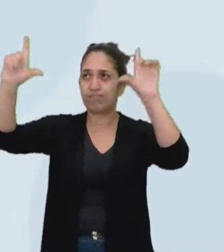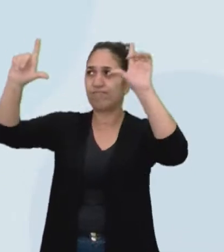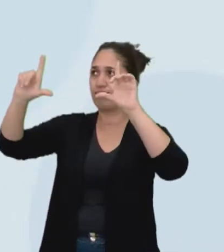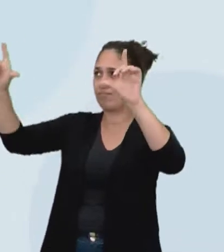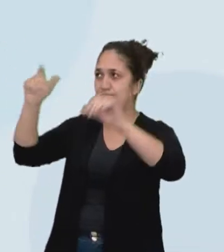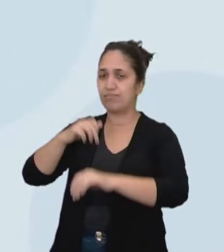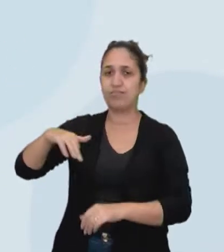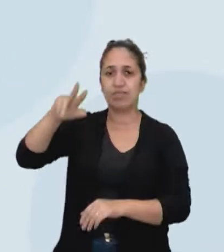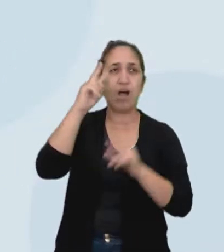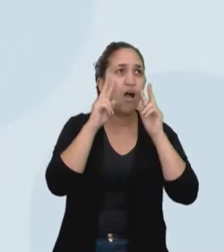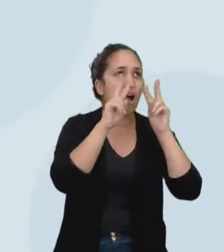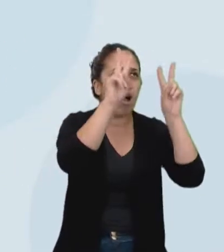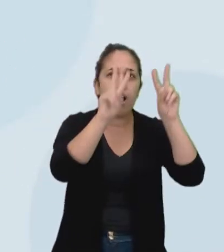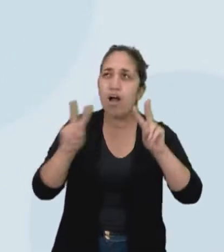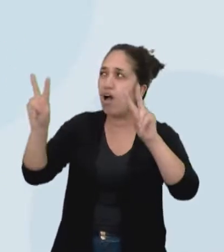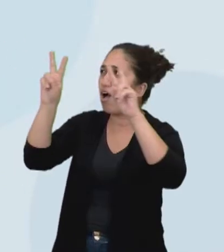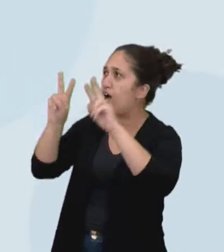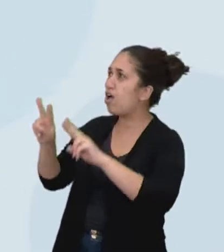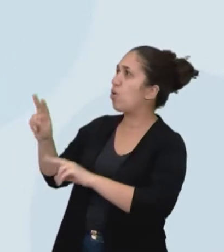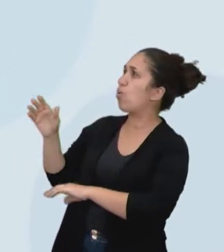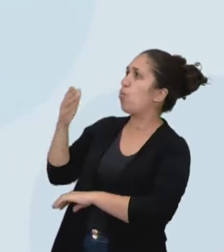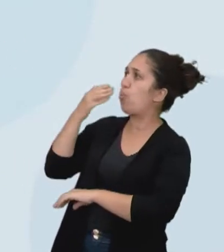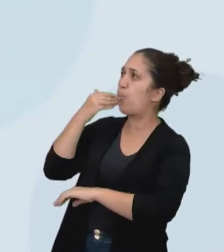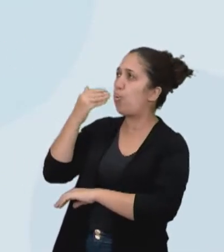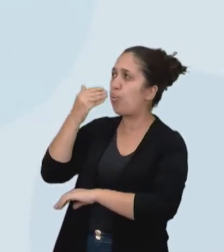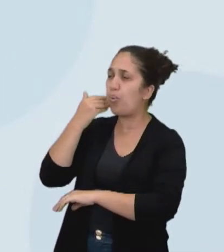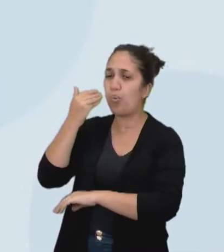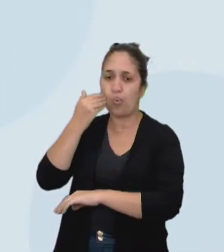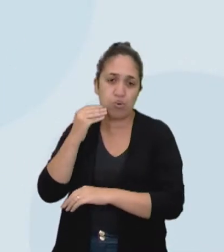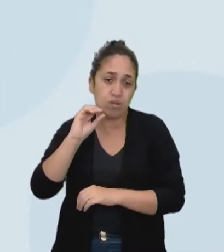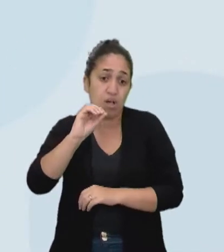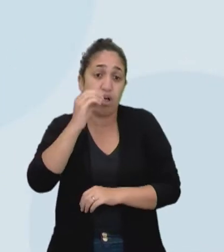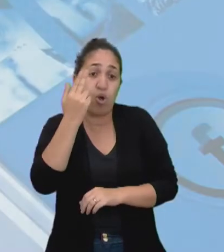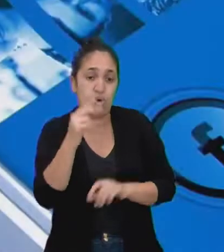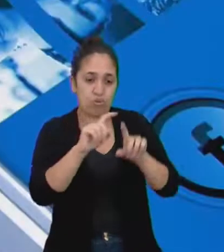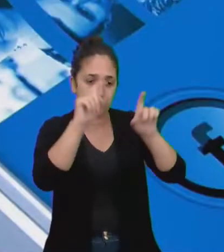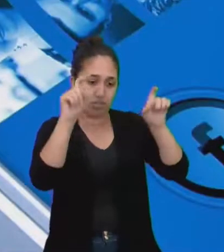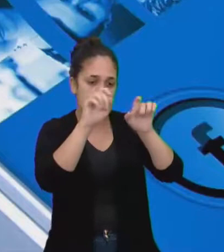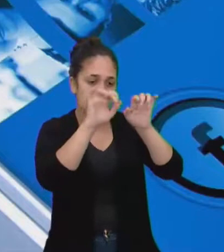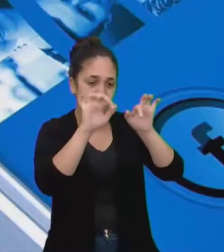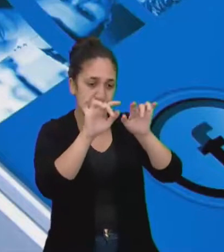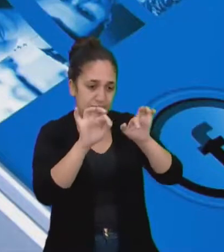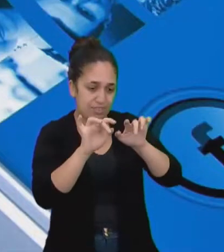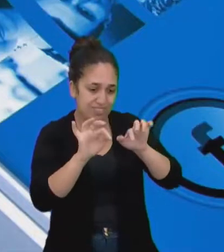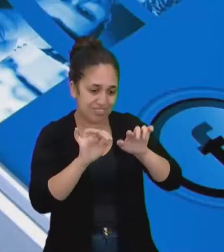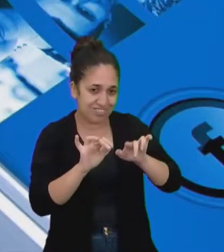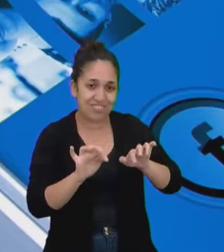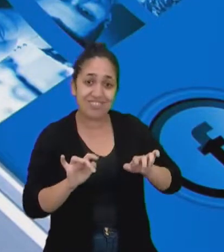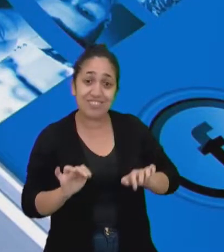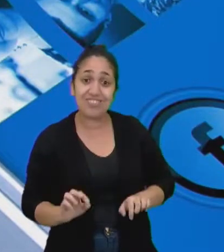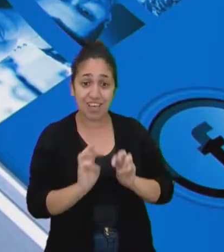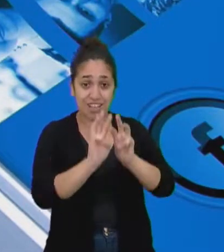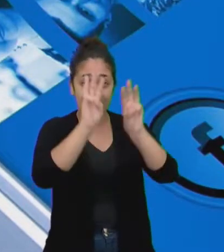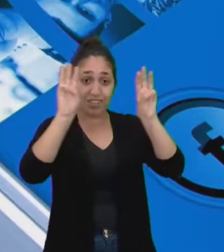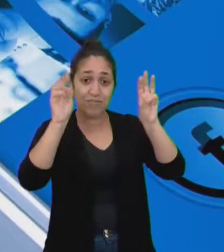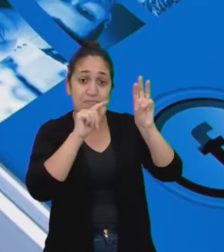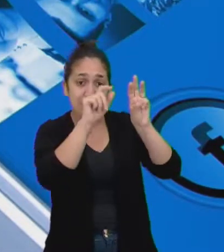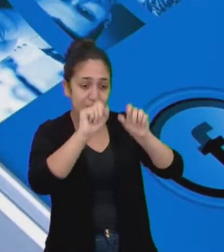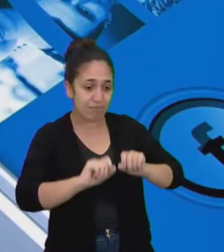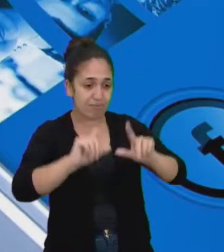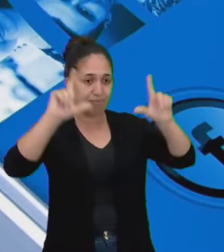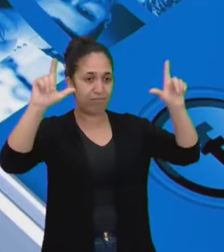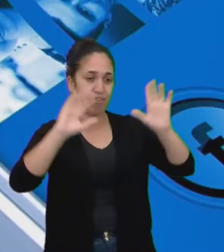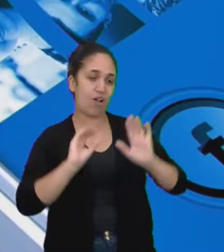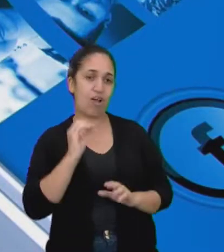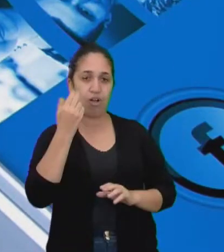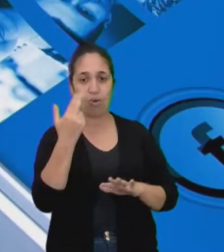circule e possa compartilhar esses conhecimentos ou de forma digital, construindo lá uma página na internet, alguma rede